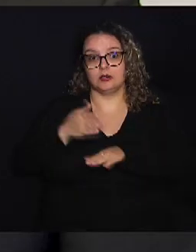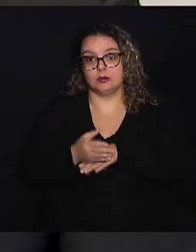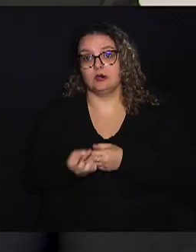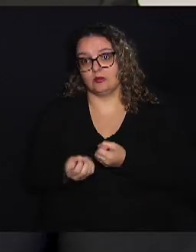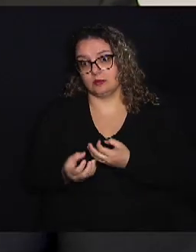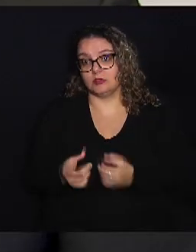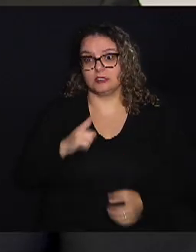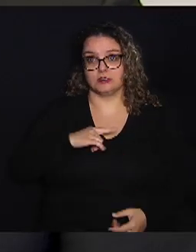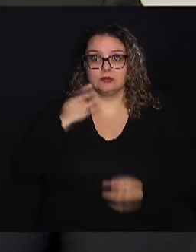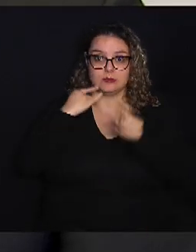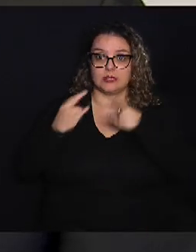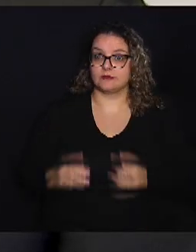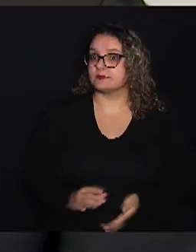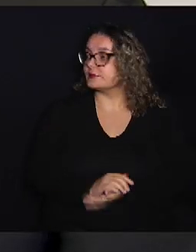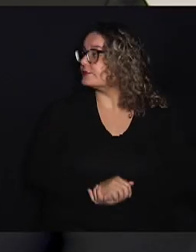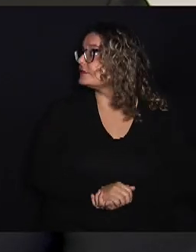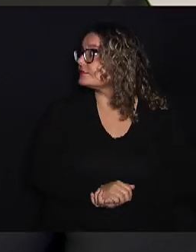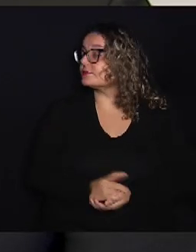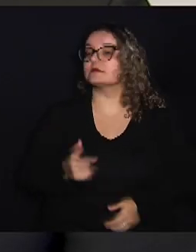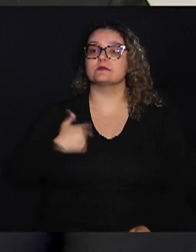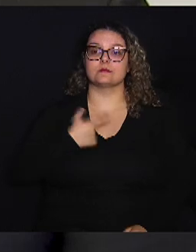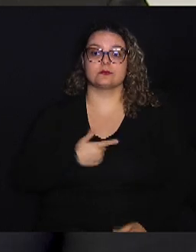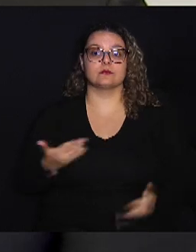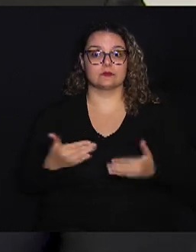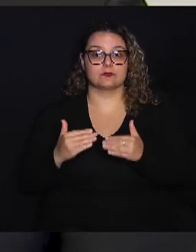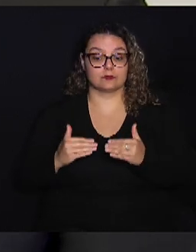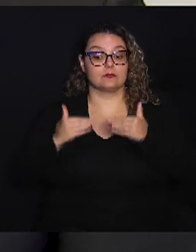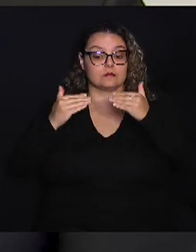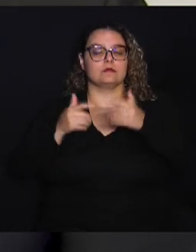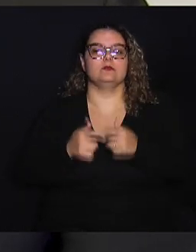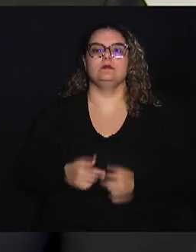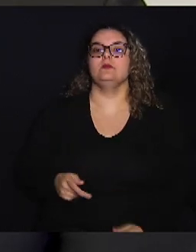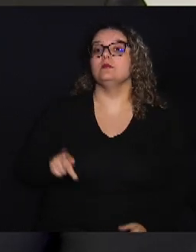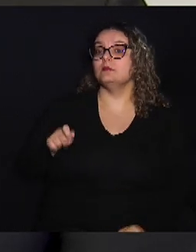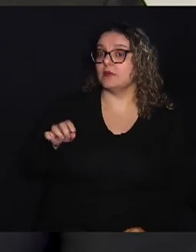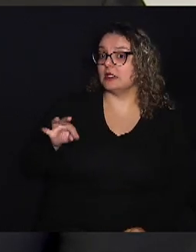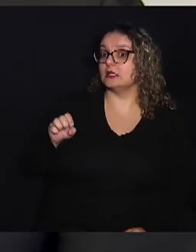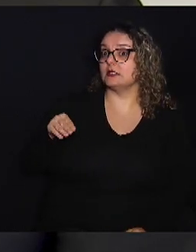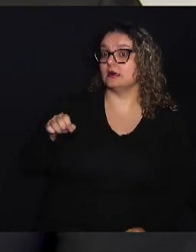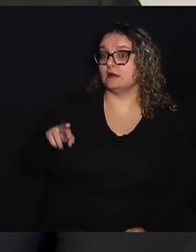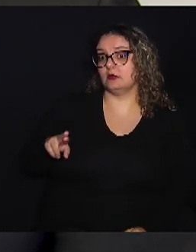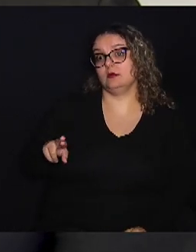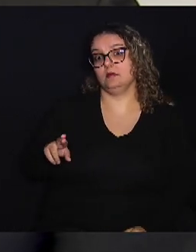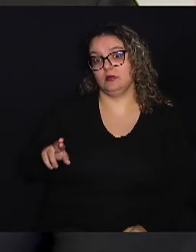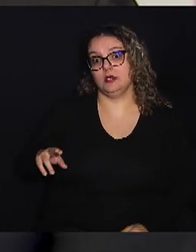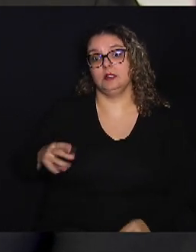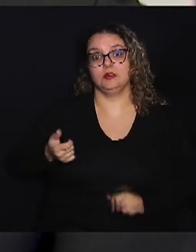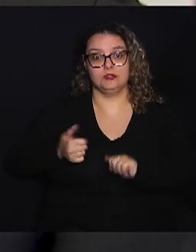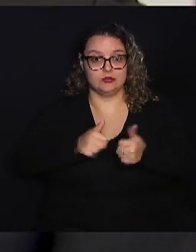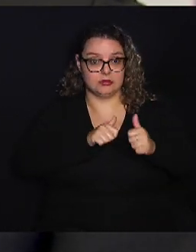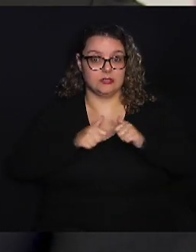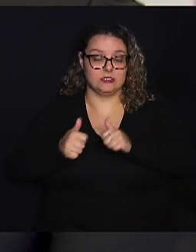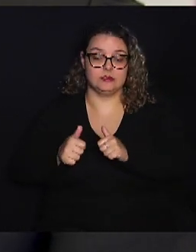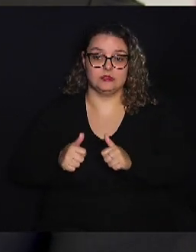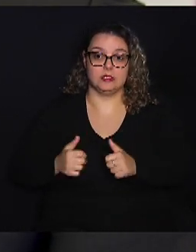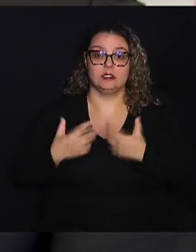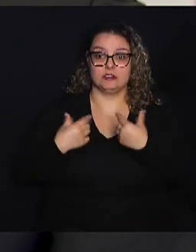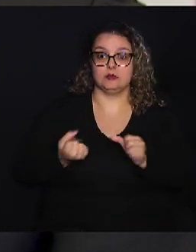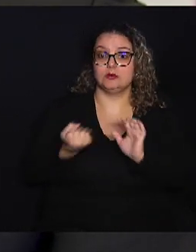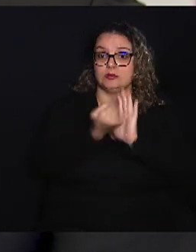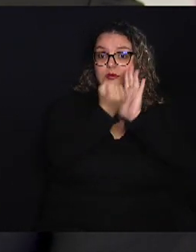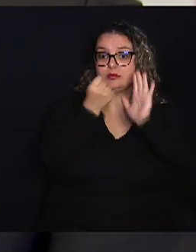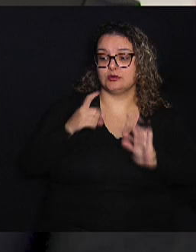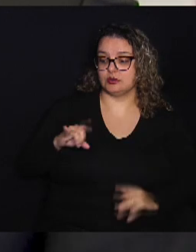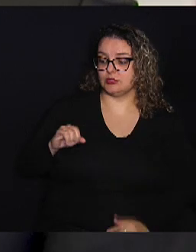interesse. Então, nós estamos agora no maior patamar de avaliação, recebendo o selo diamante do programa.